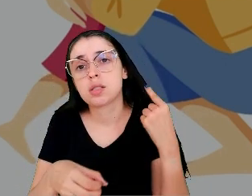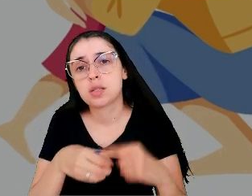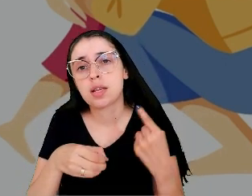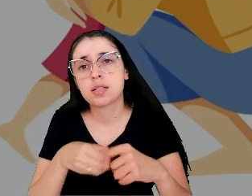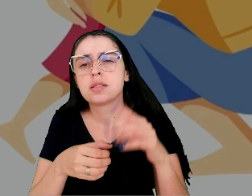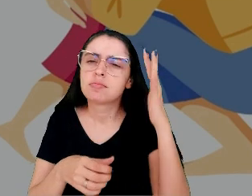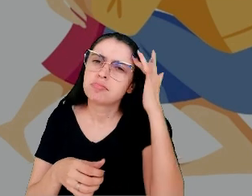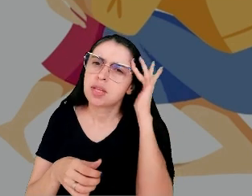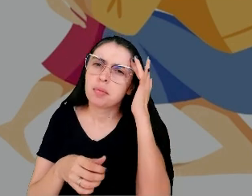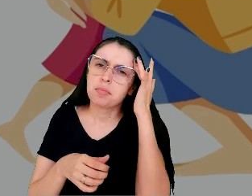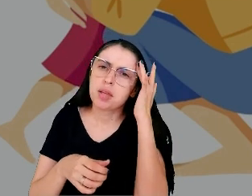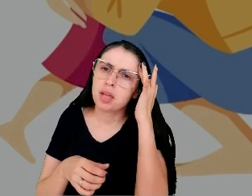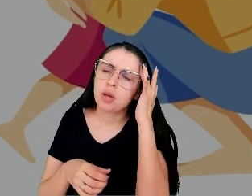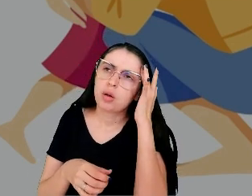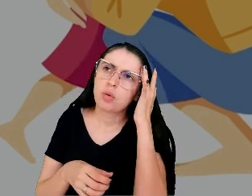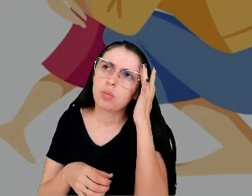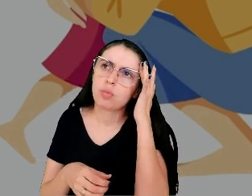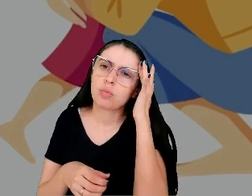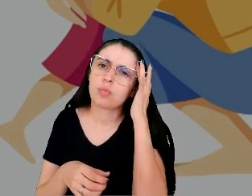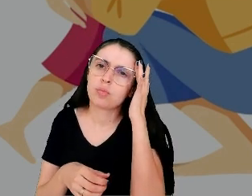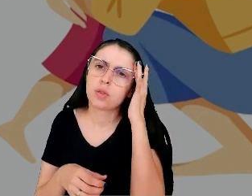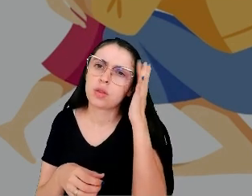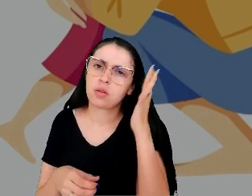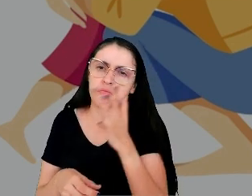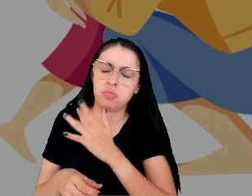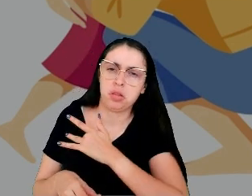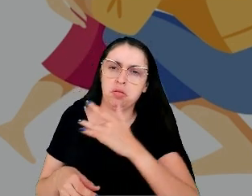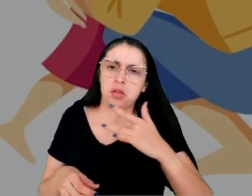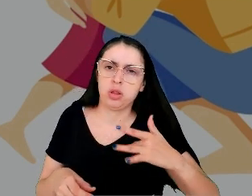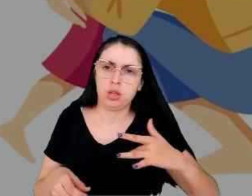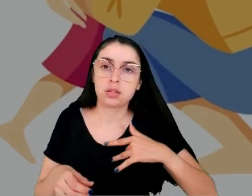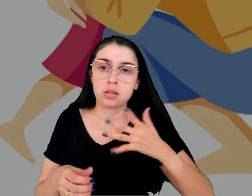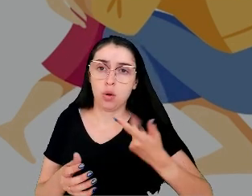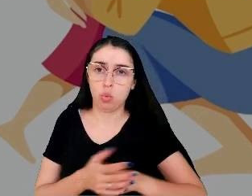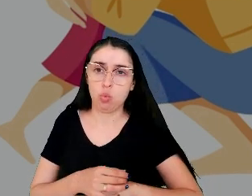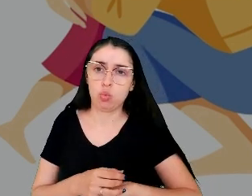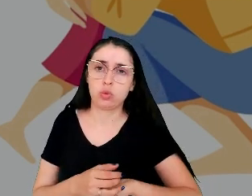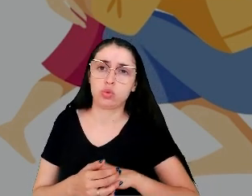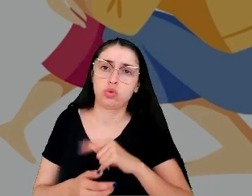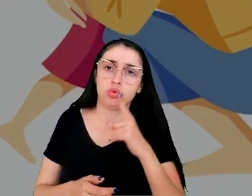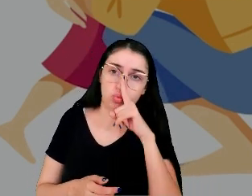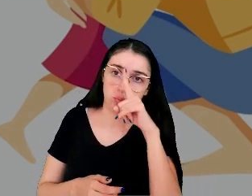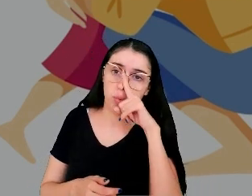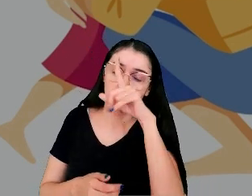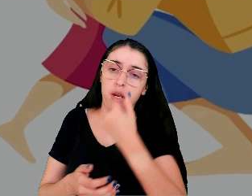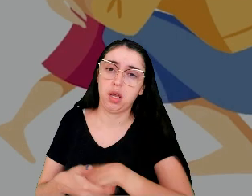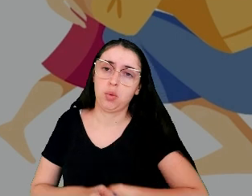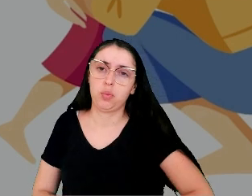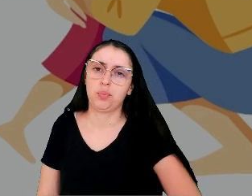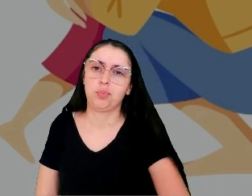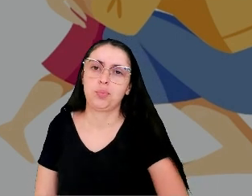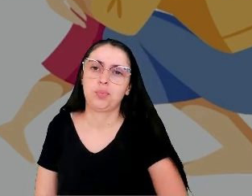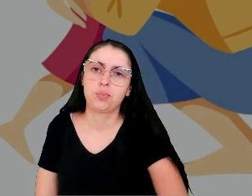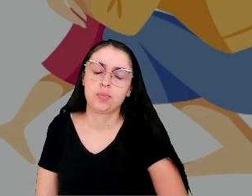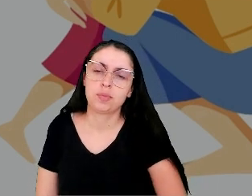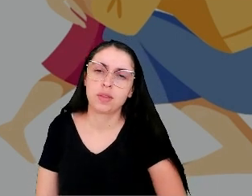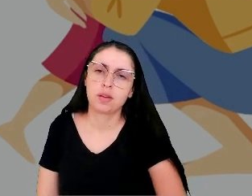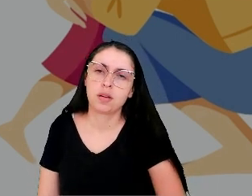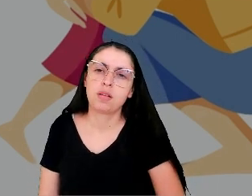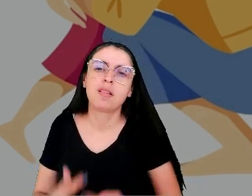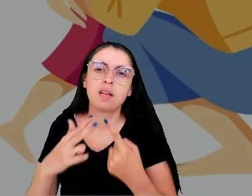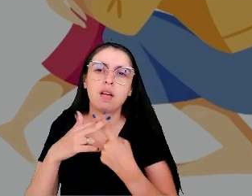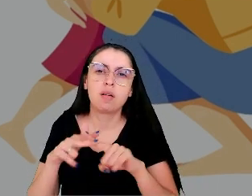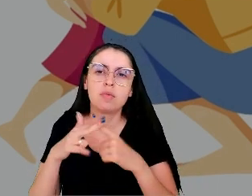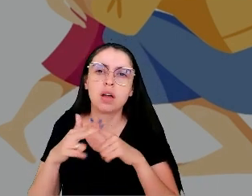saber sobre os efeitos nocivos ou tóxicos deles sobre a sua saúde. É uma ferramenta